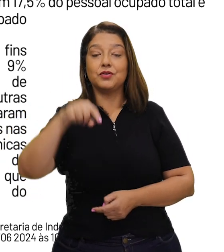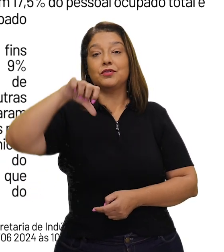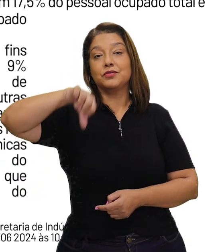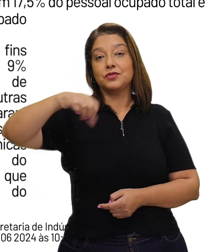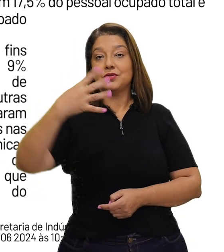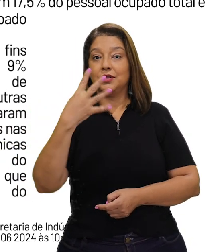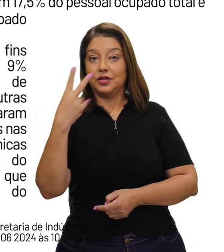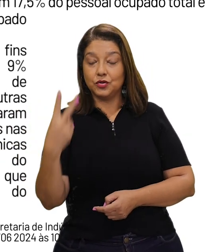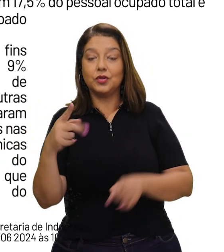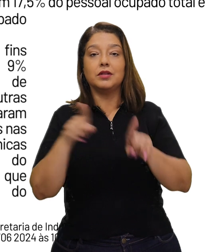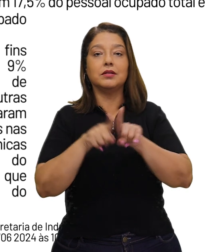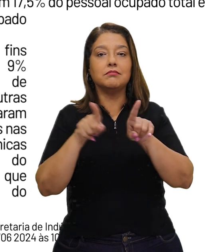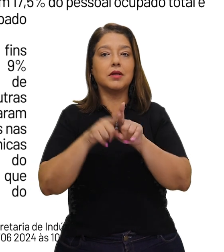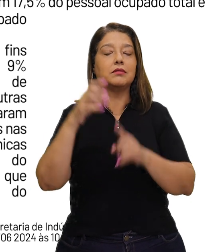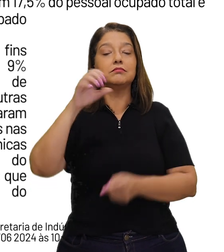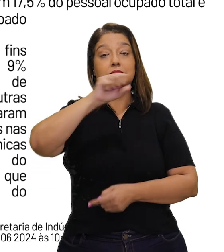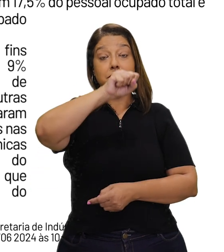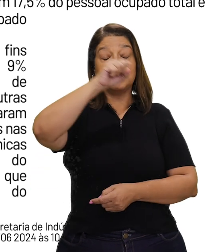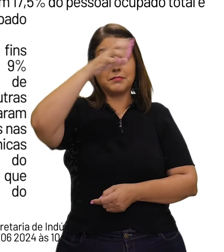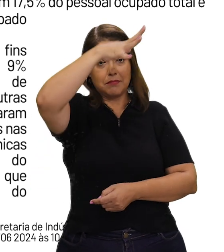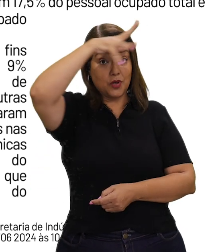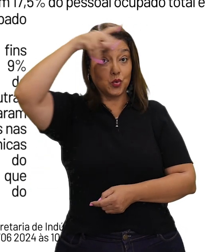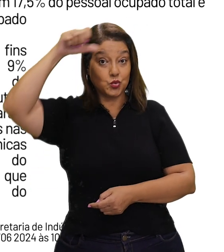190.432 e Mato Grosso do Sul, com